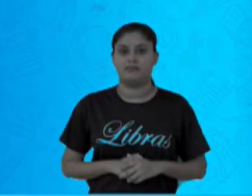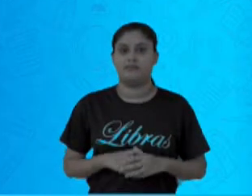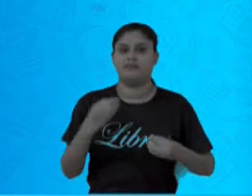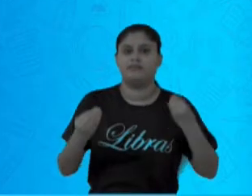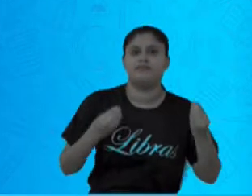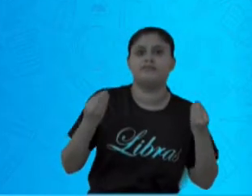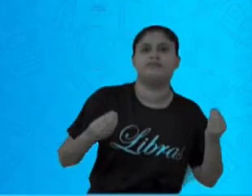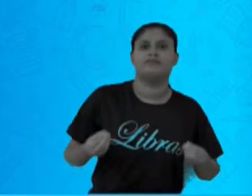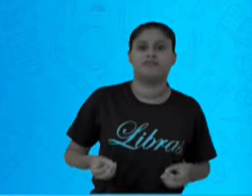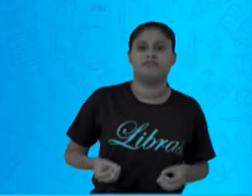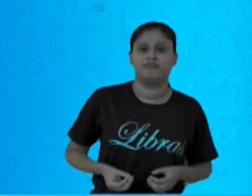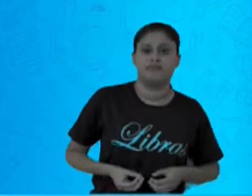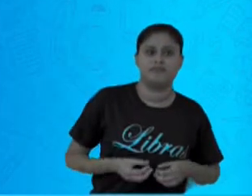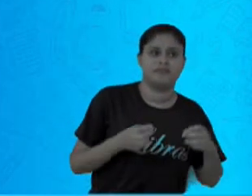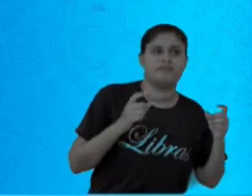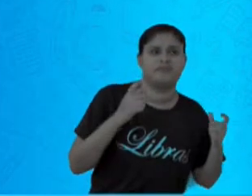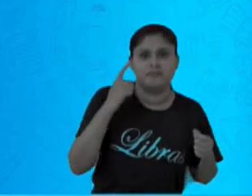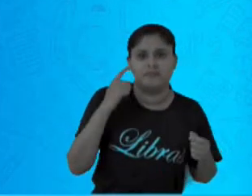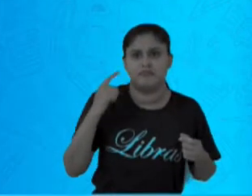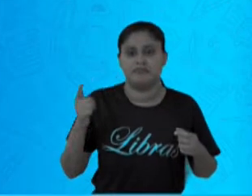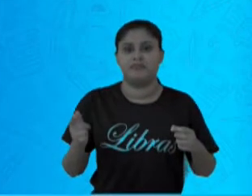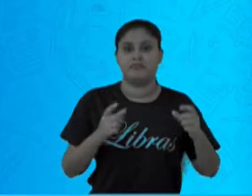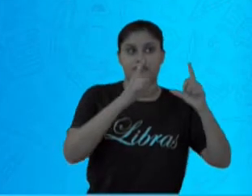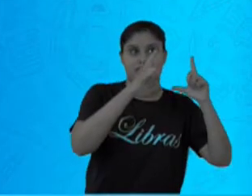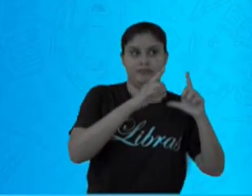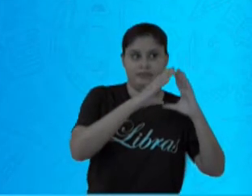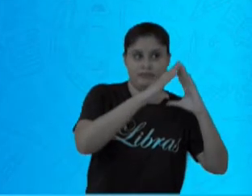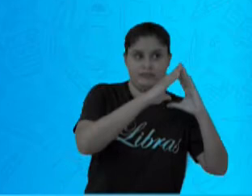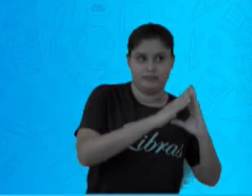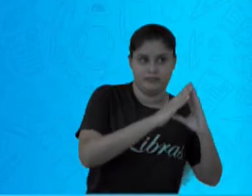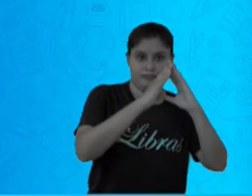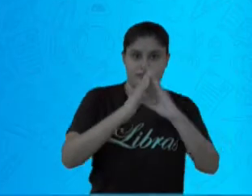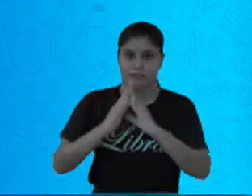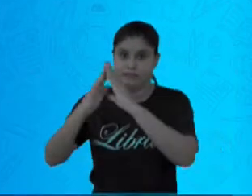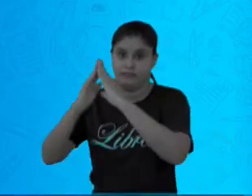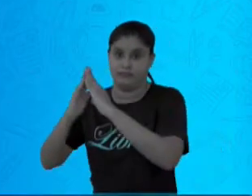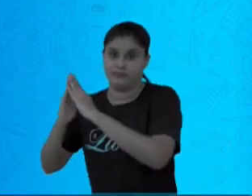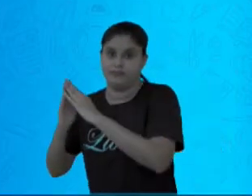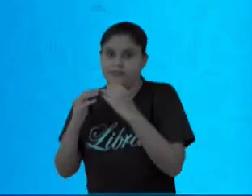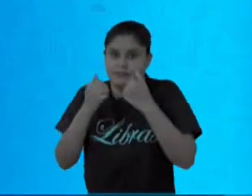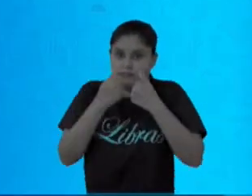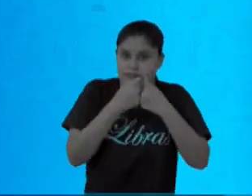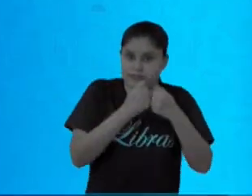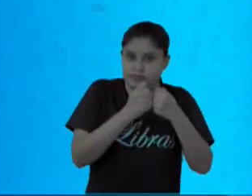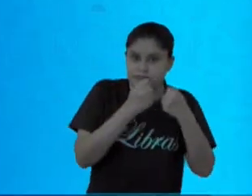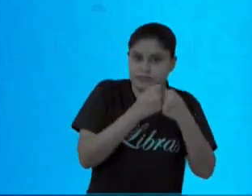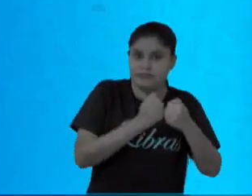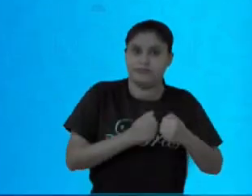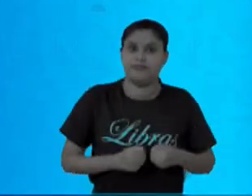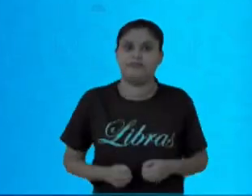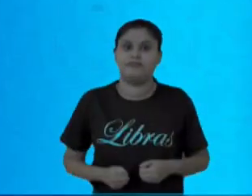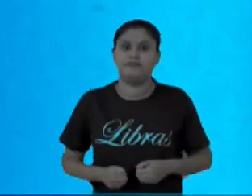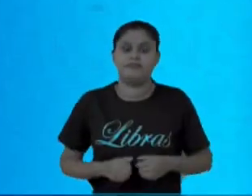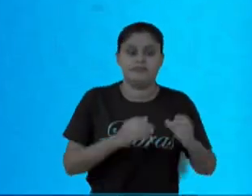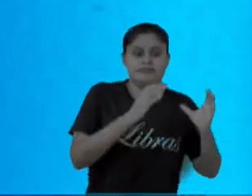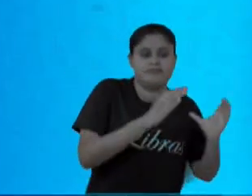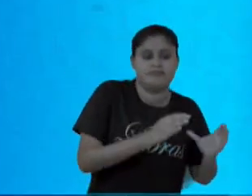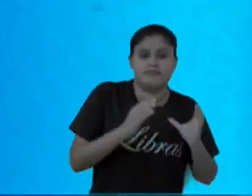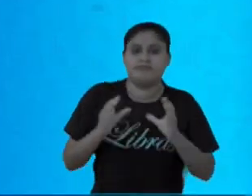E o que que nós encontramos nesses bairros? Além das casas, né? Das residências, nós encontramos